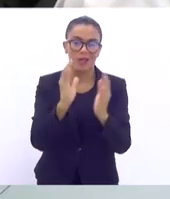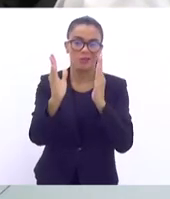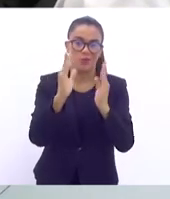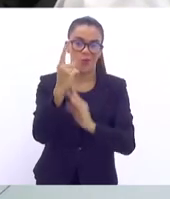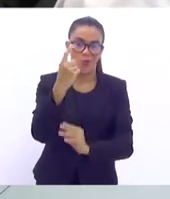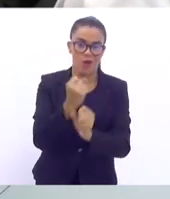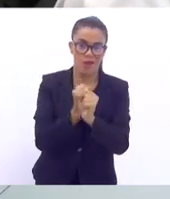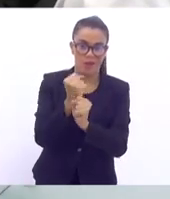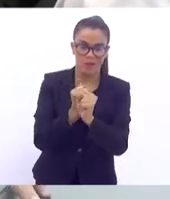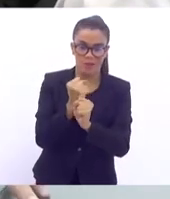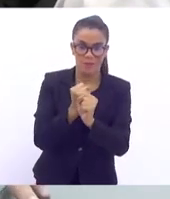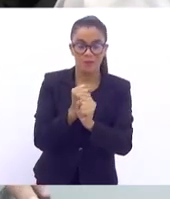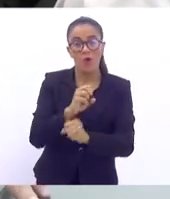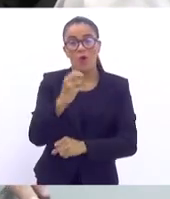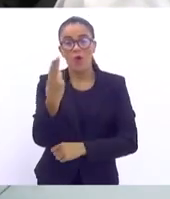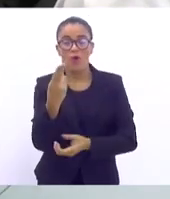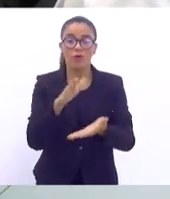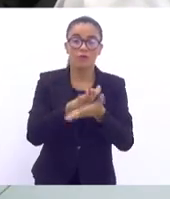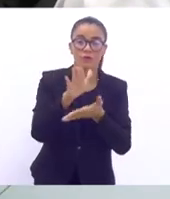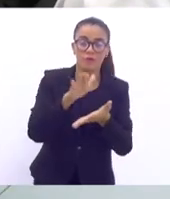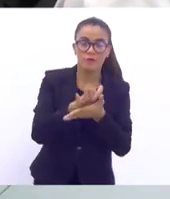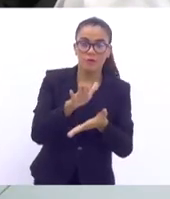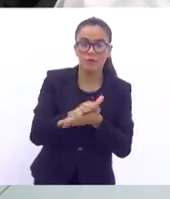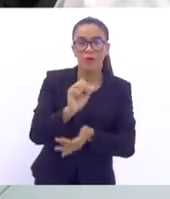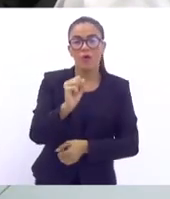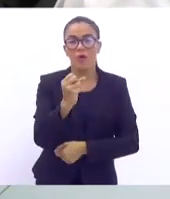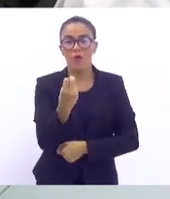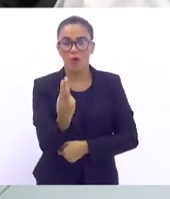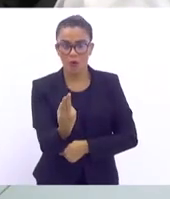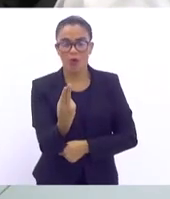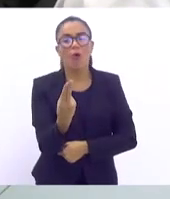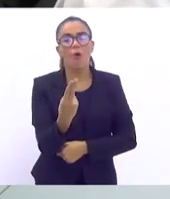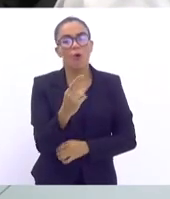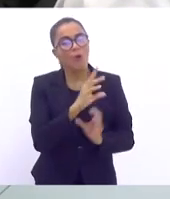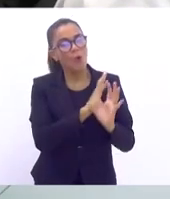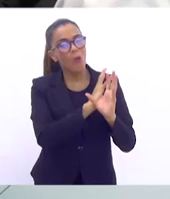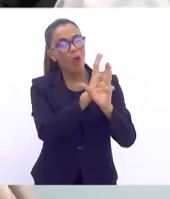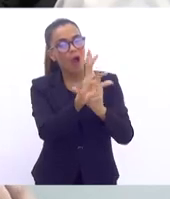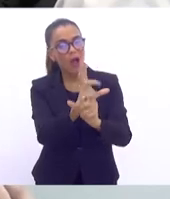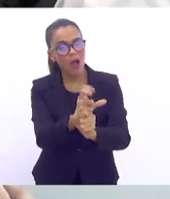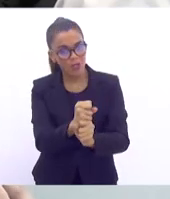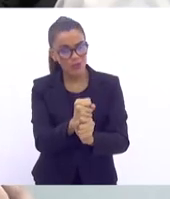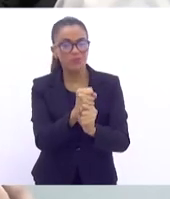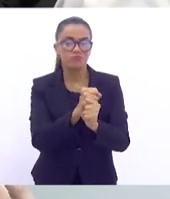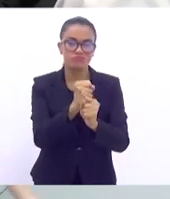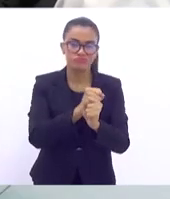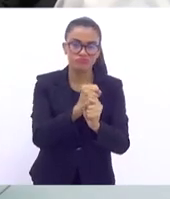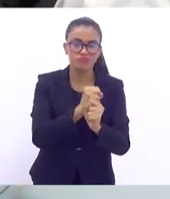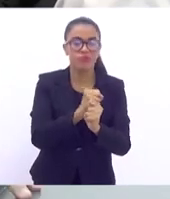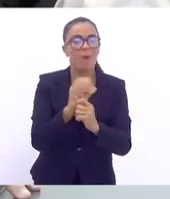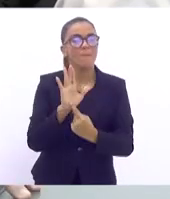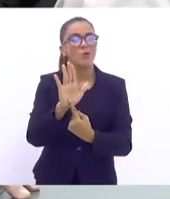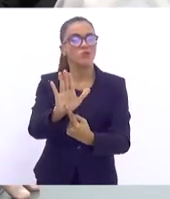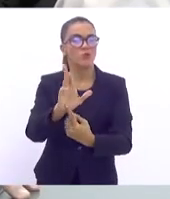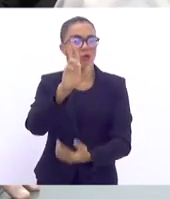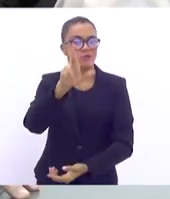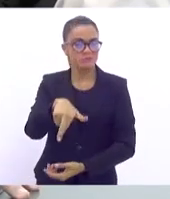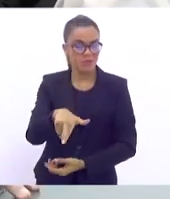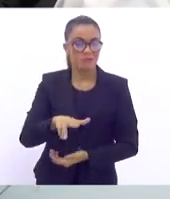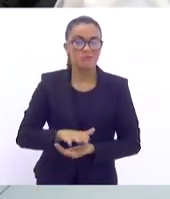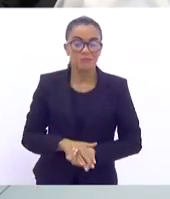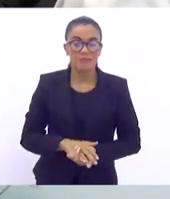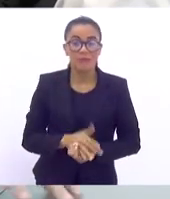que o organismo Ou foram publicadas ou contaram com a doença da presidência para que pudessem se instalar